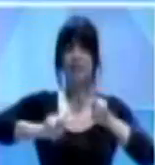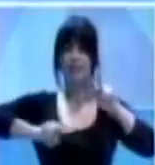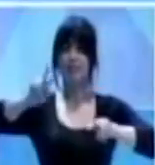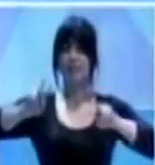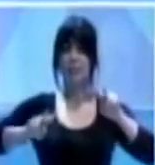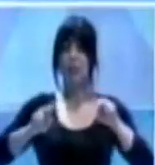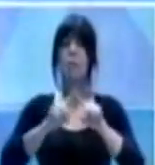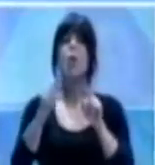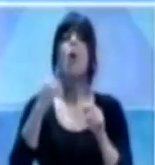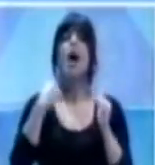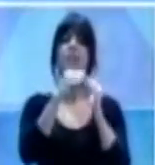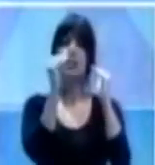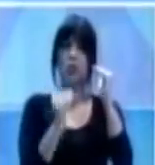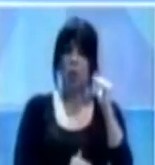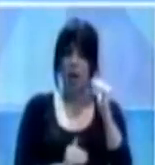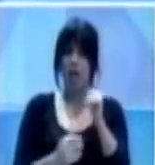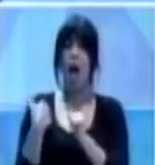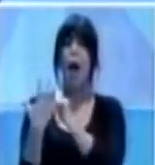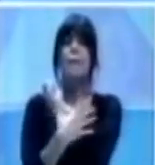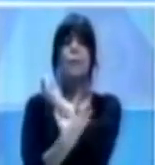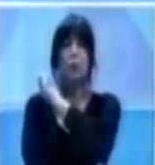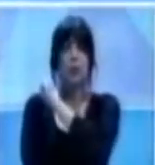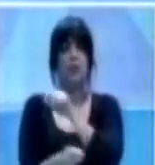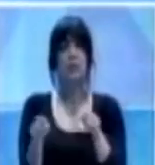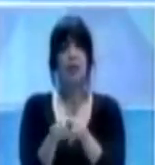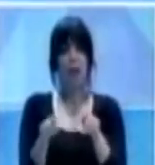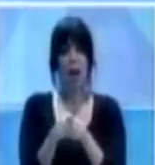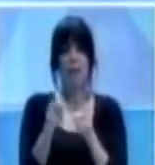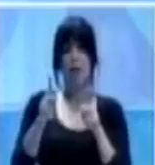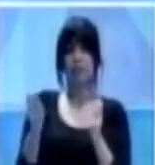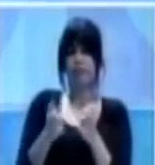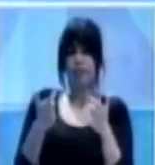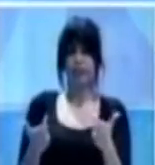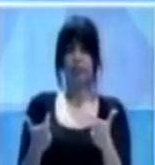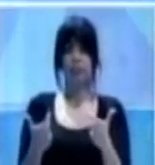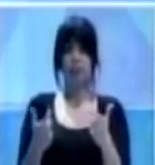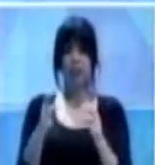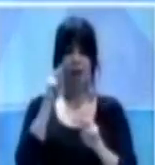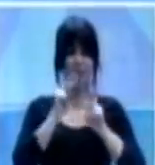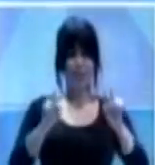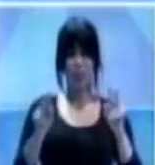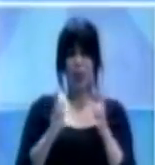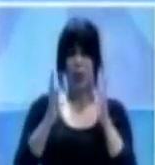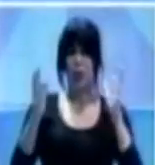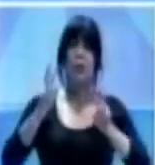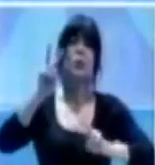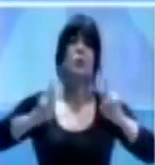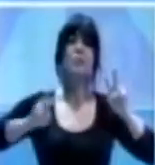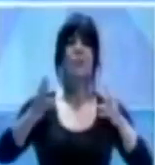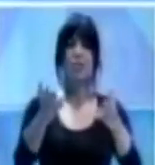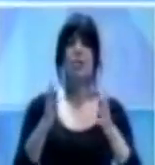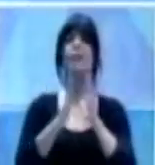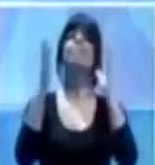a desigualdade, a pobreza e também a opulência. Semelhante diversidade nos